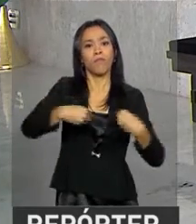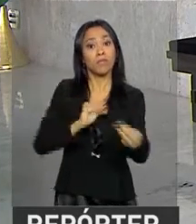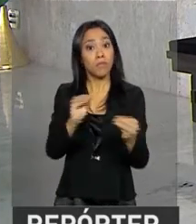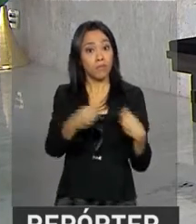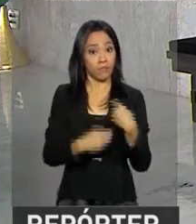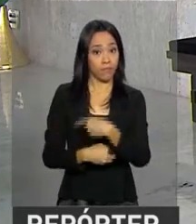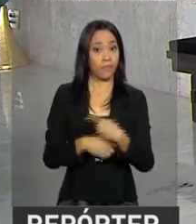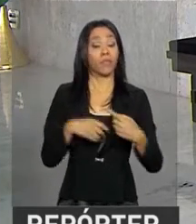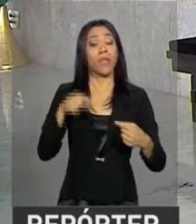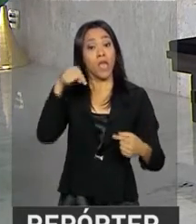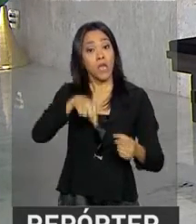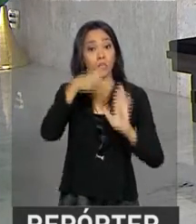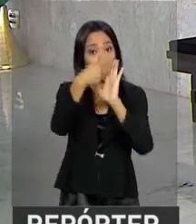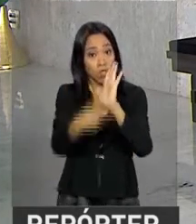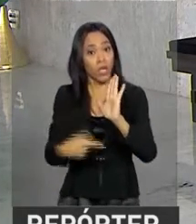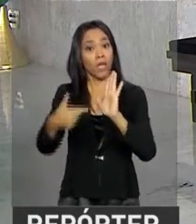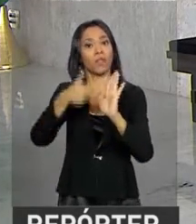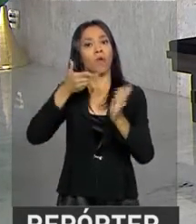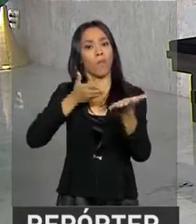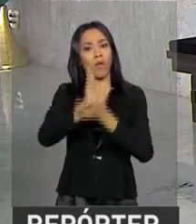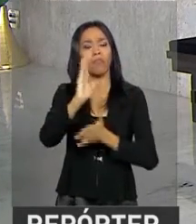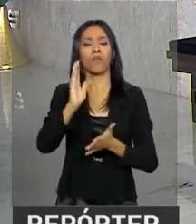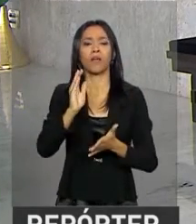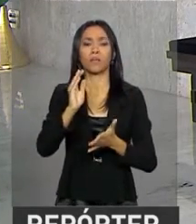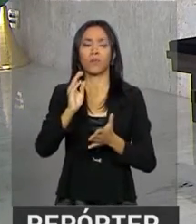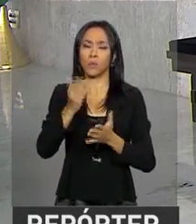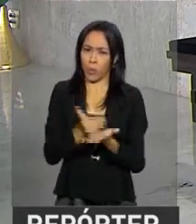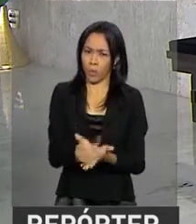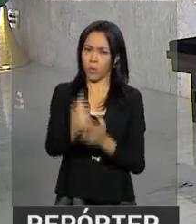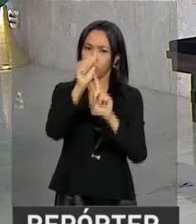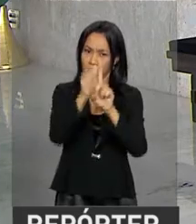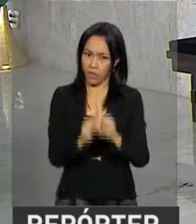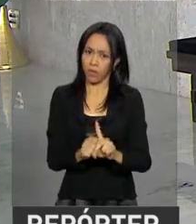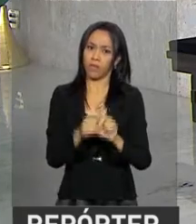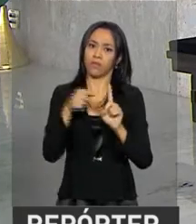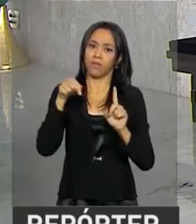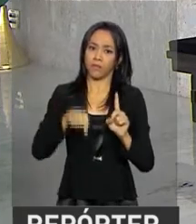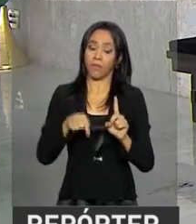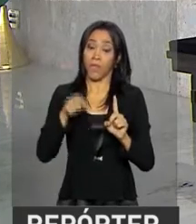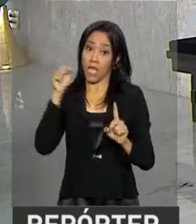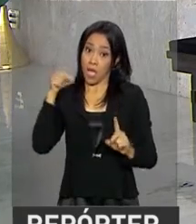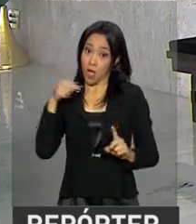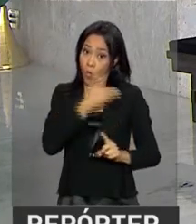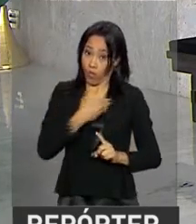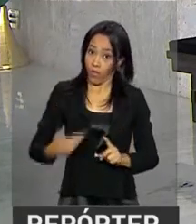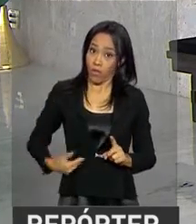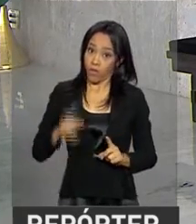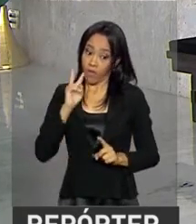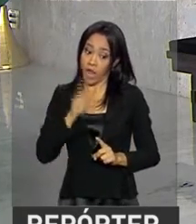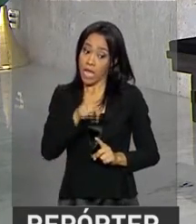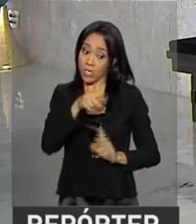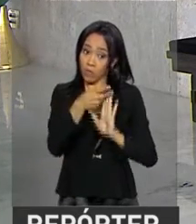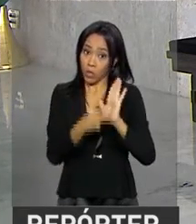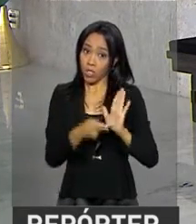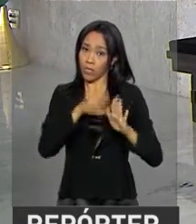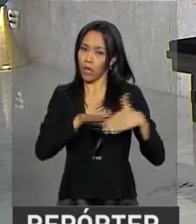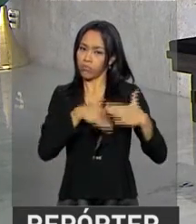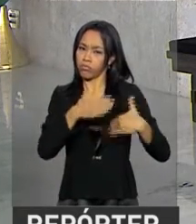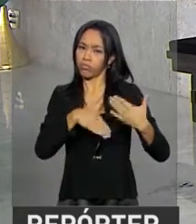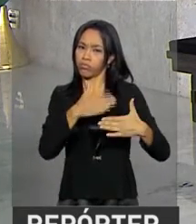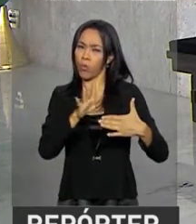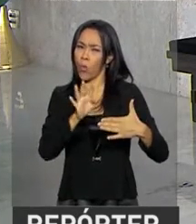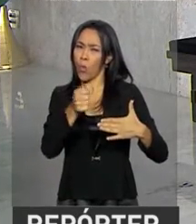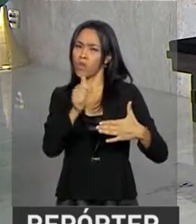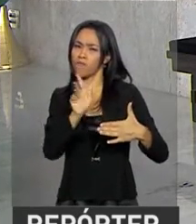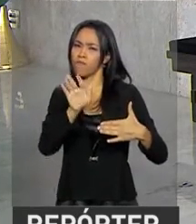desse nesse projeto que foi aprovado no início do mês para o governo esse projeto que está em fase de tramitação final no congresso